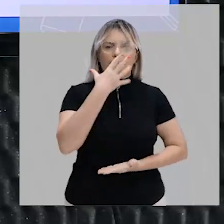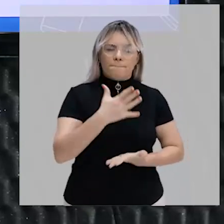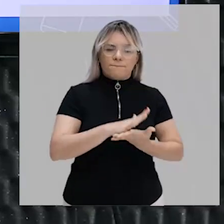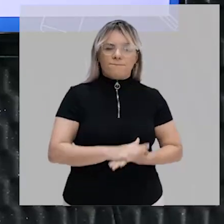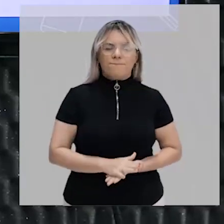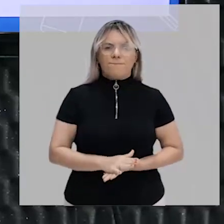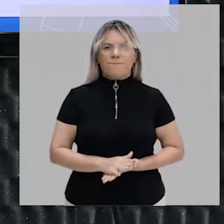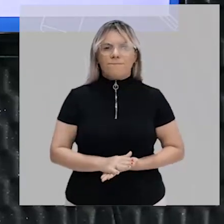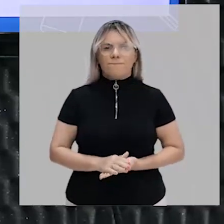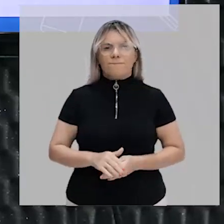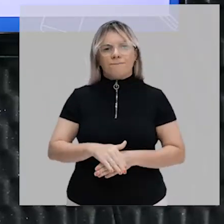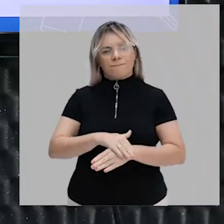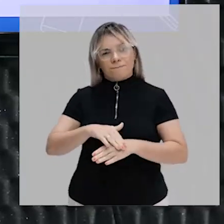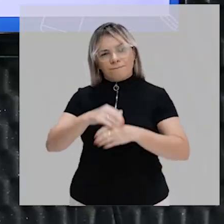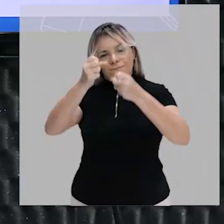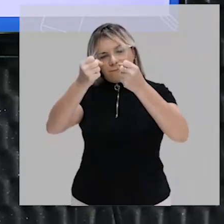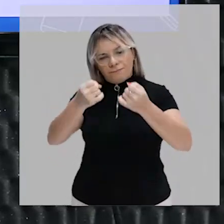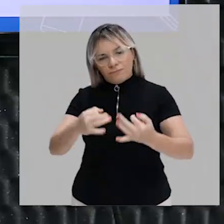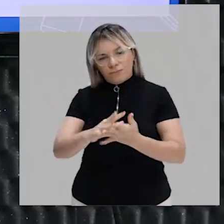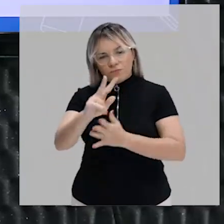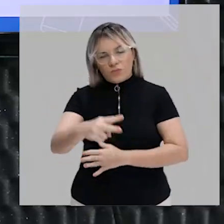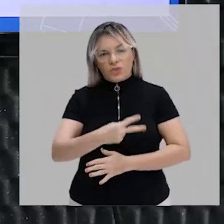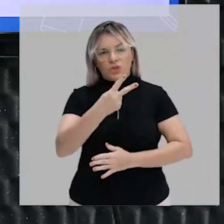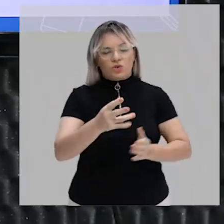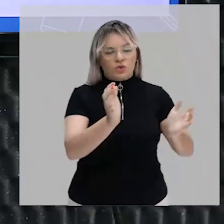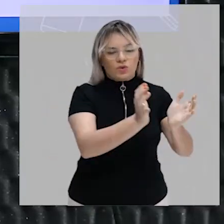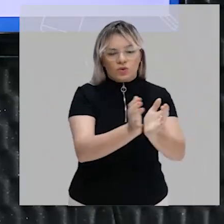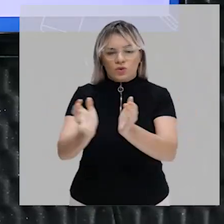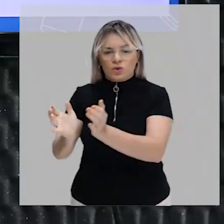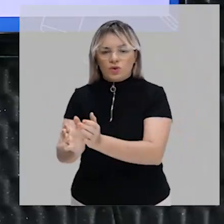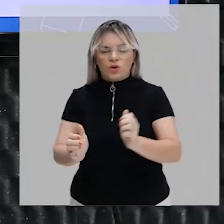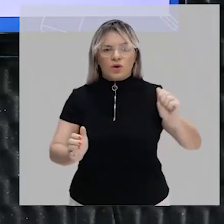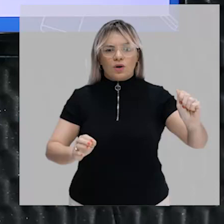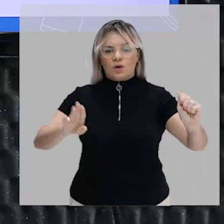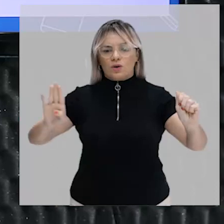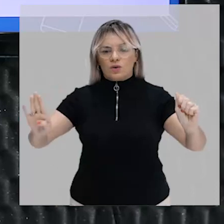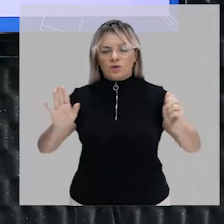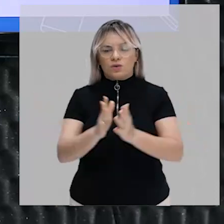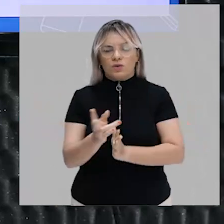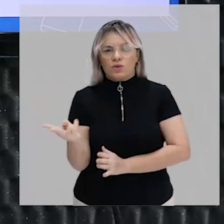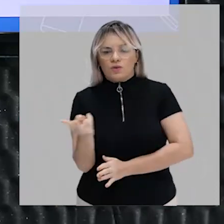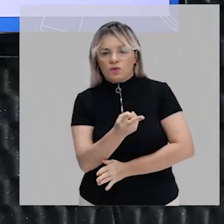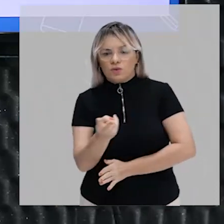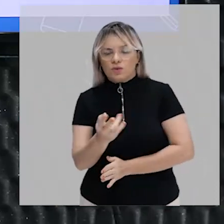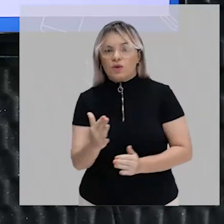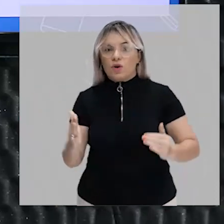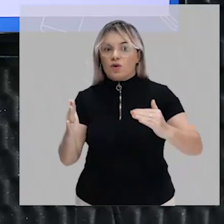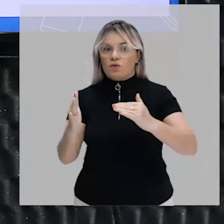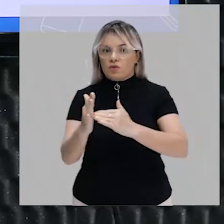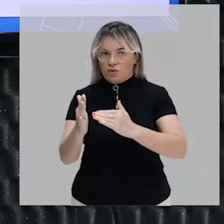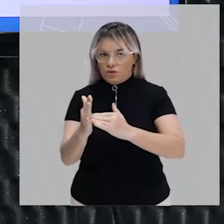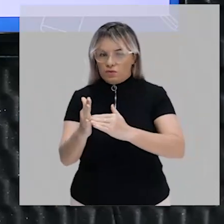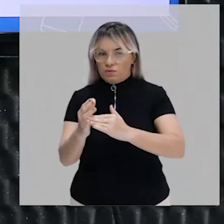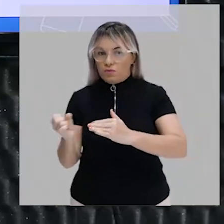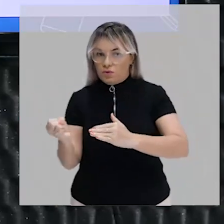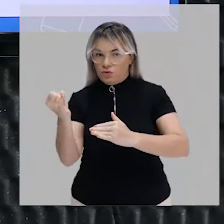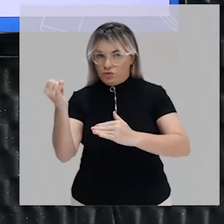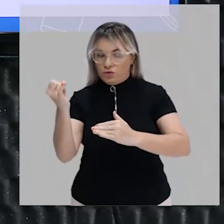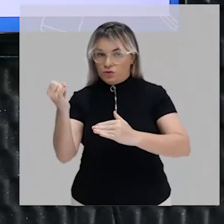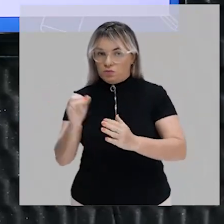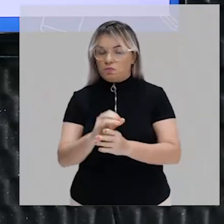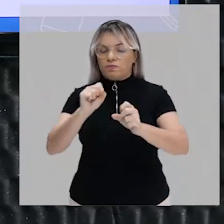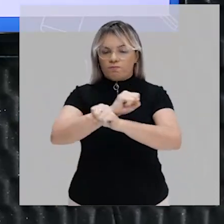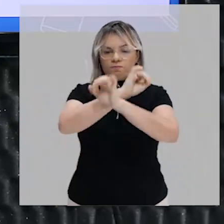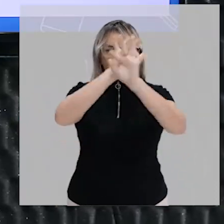conversa, vamos definir aqui dois conjuntos. No caso, os conjuntos A e B, sendo esses dois conjuntos finitos, isso é importante deixar claro,